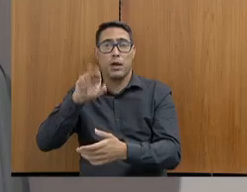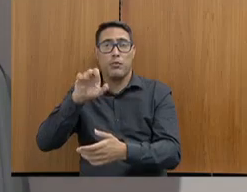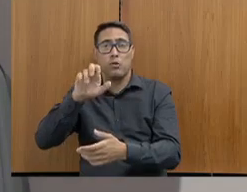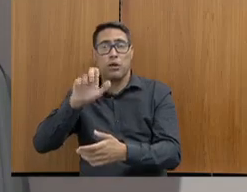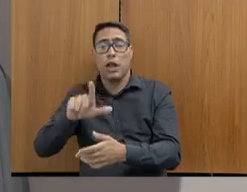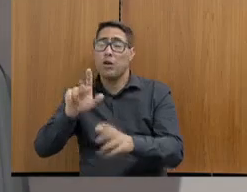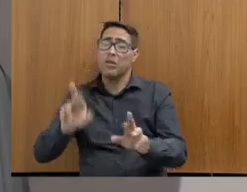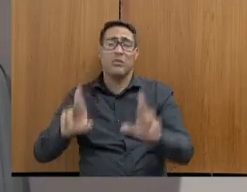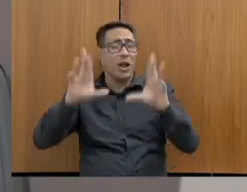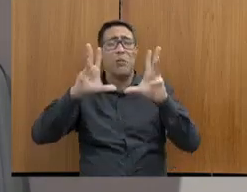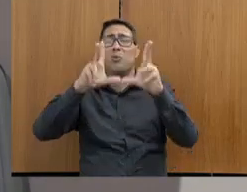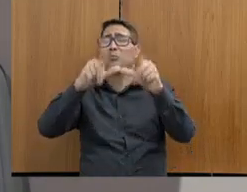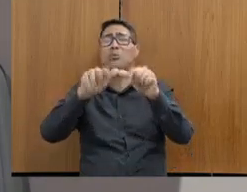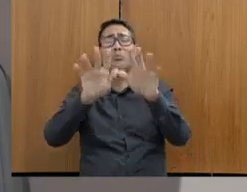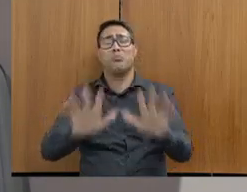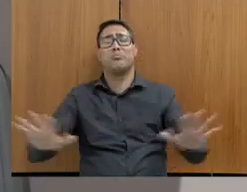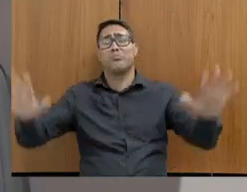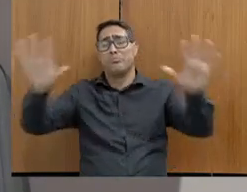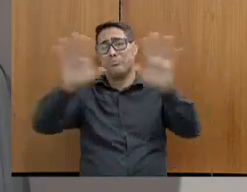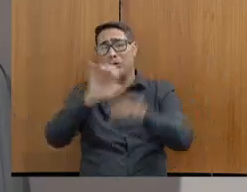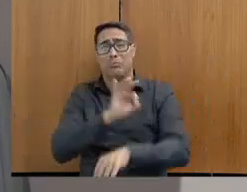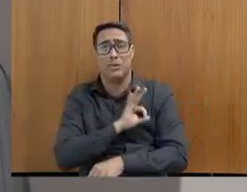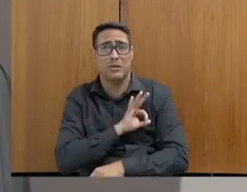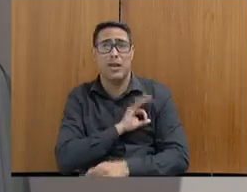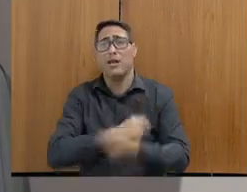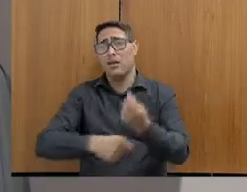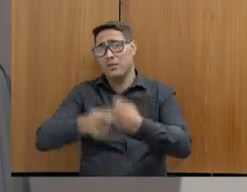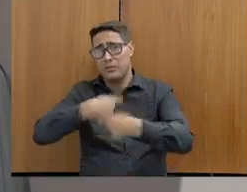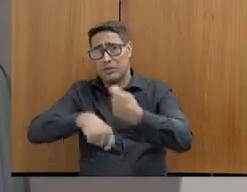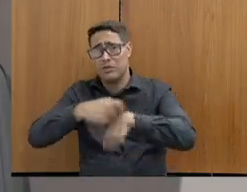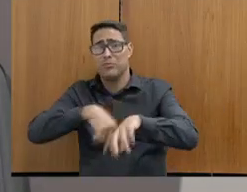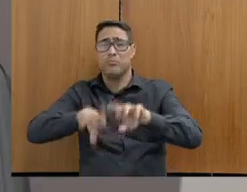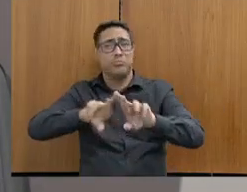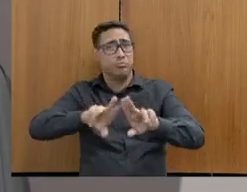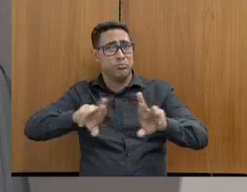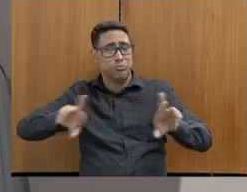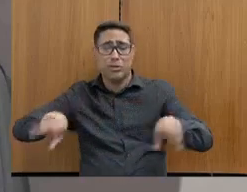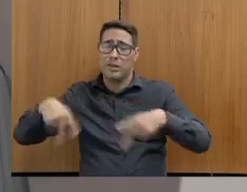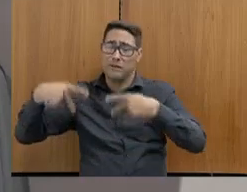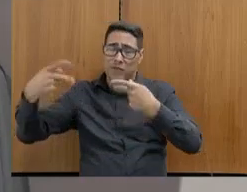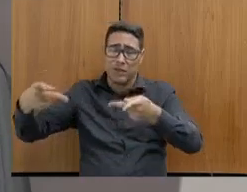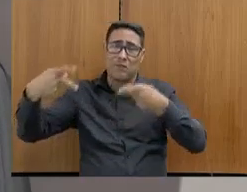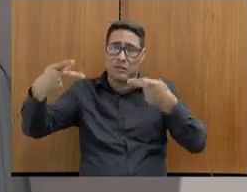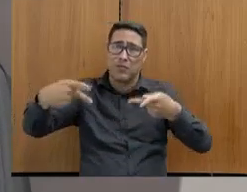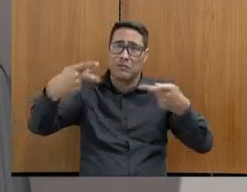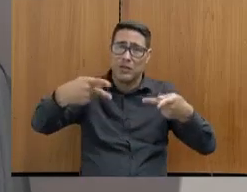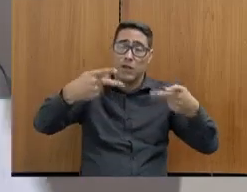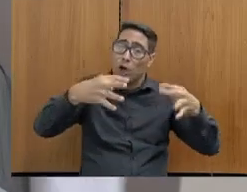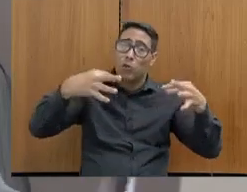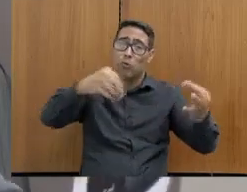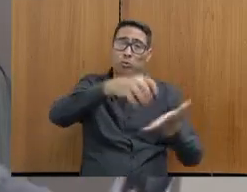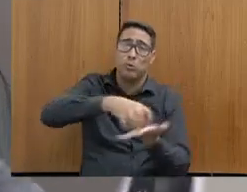policiais e administrativas e com uma capilaridade com visitas a todos os departamentos